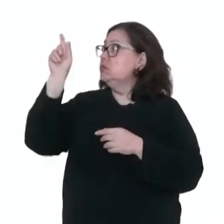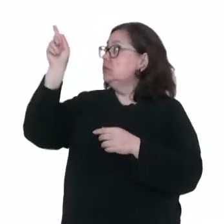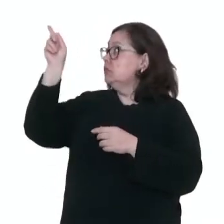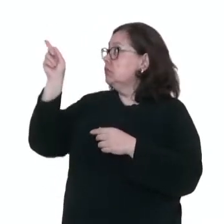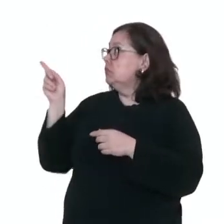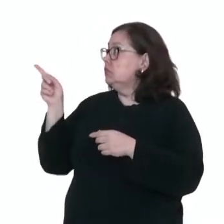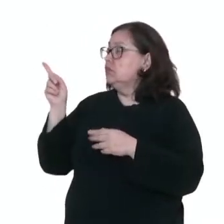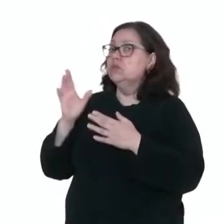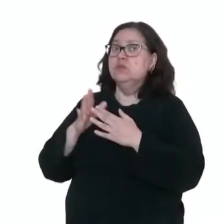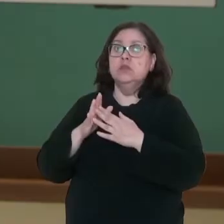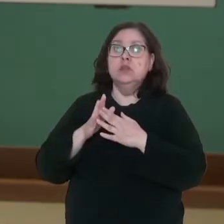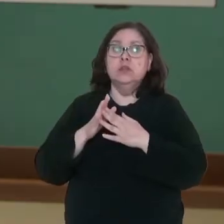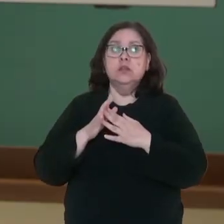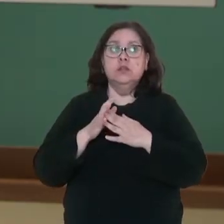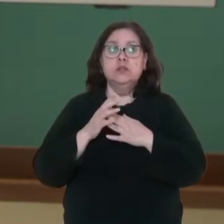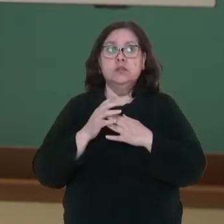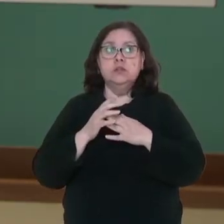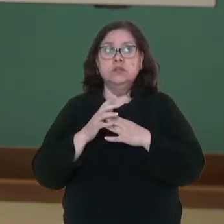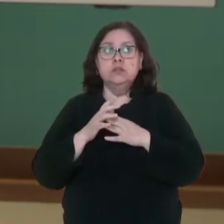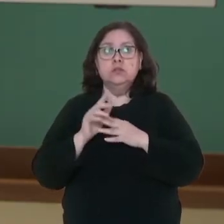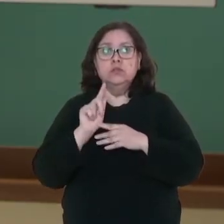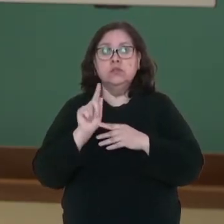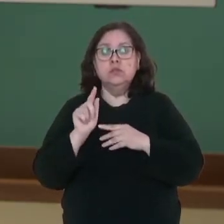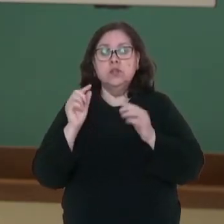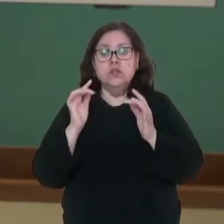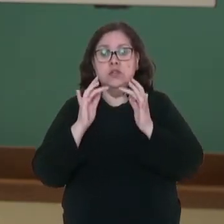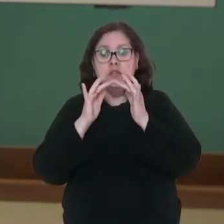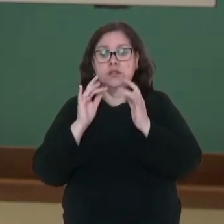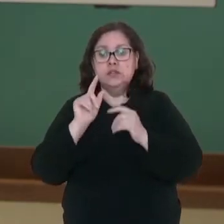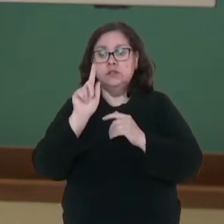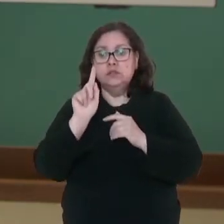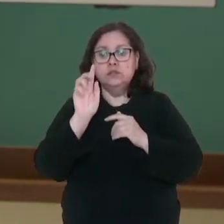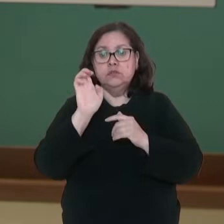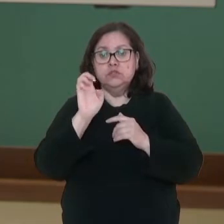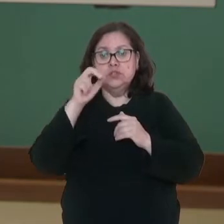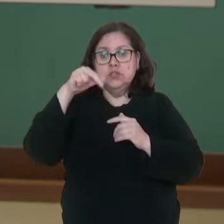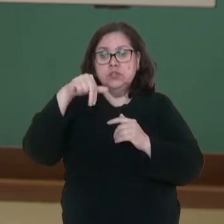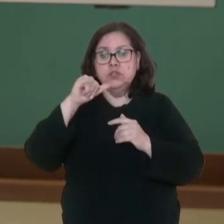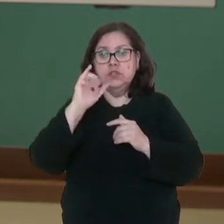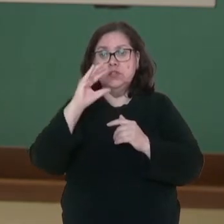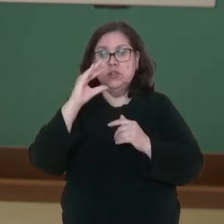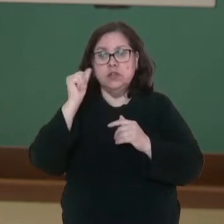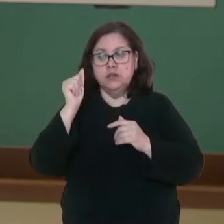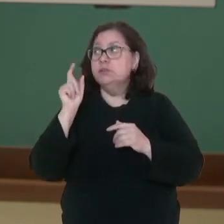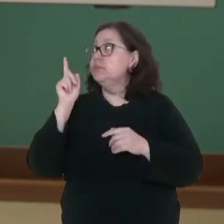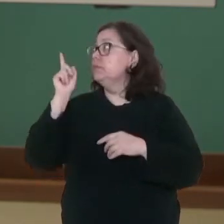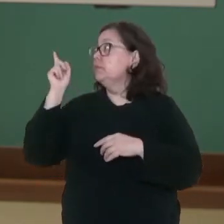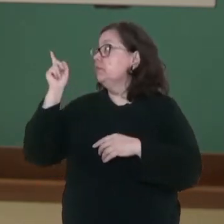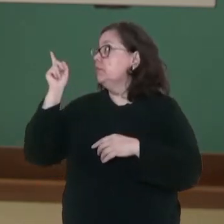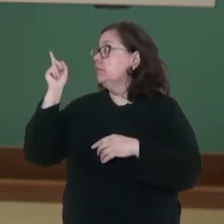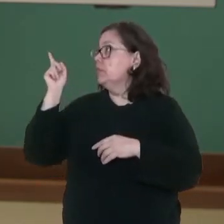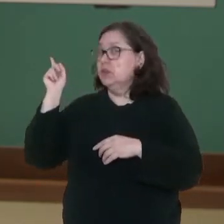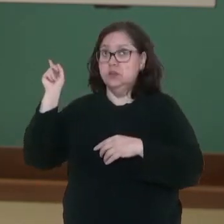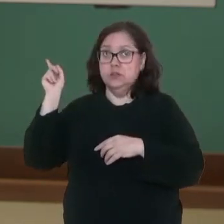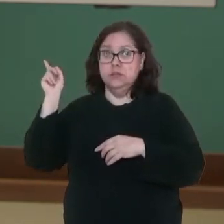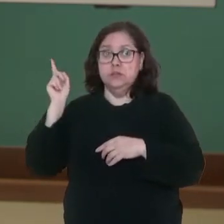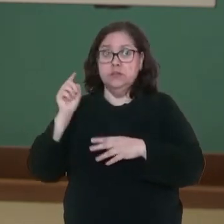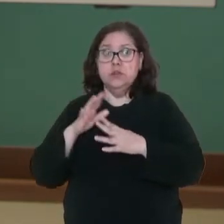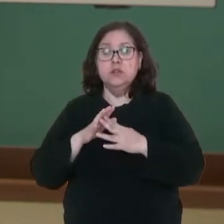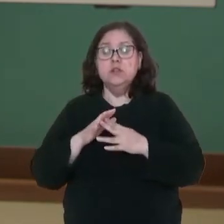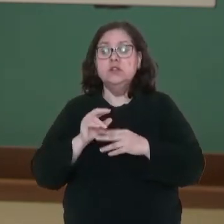chamado, a chamada ligação gênica, o linkage, tá? Que seria essa situaçãozinha